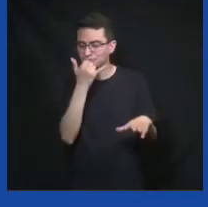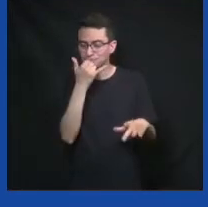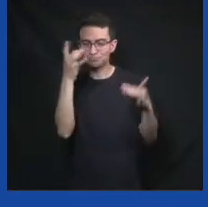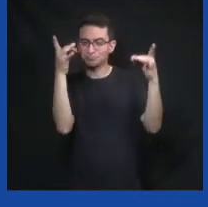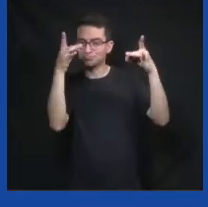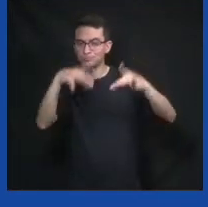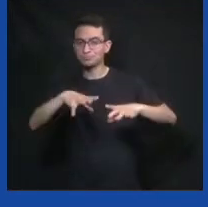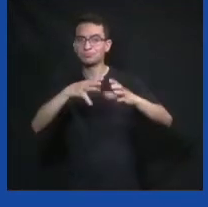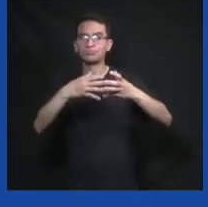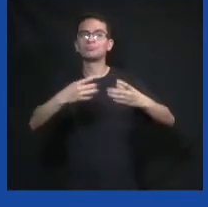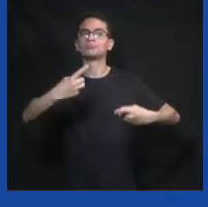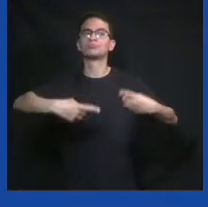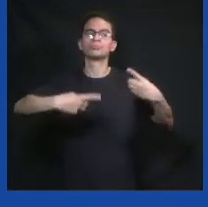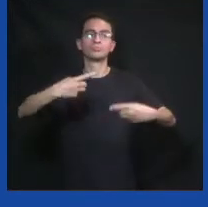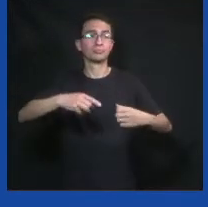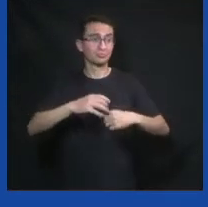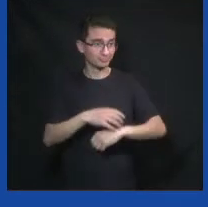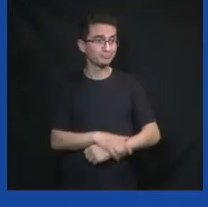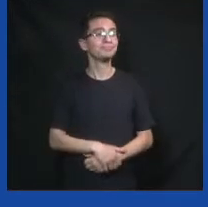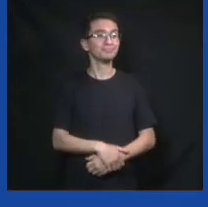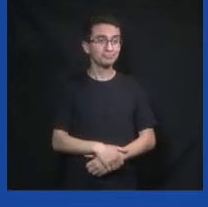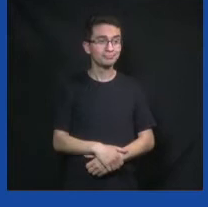fujam dos partidos políticos.